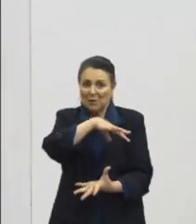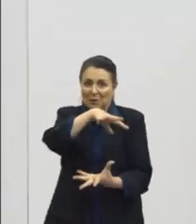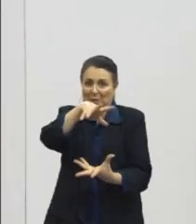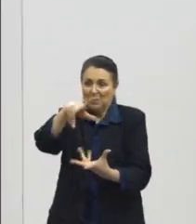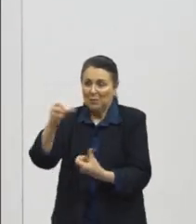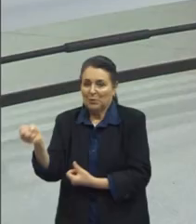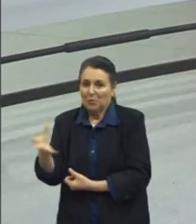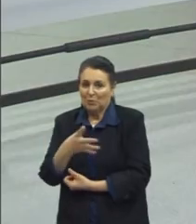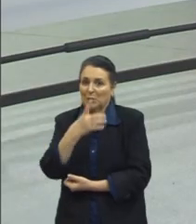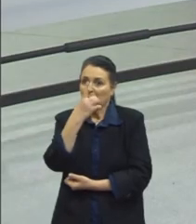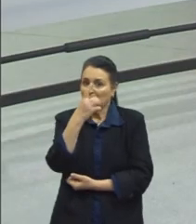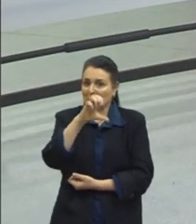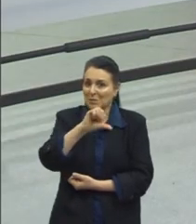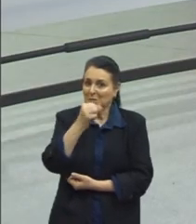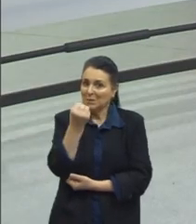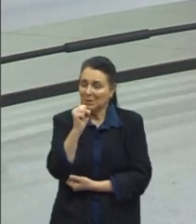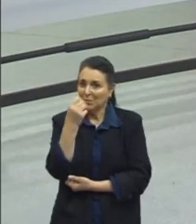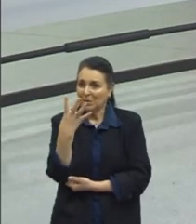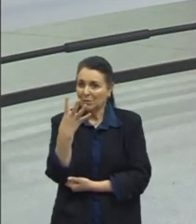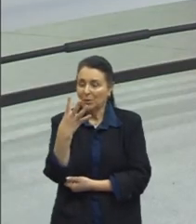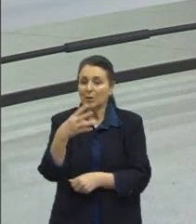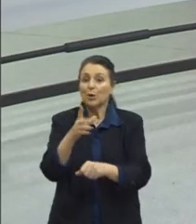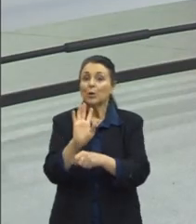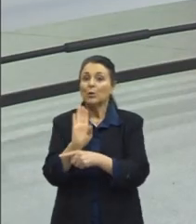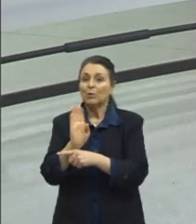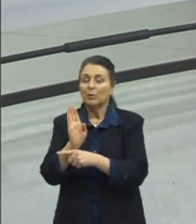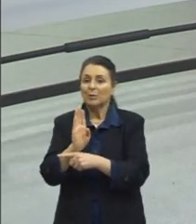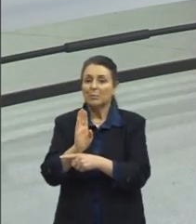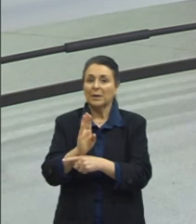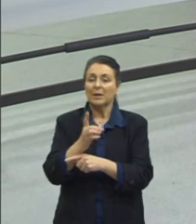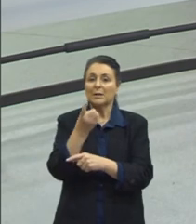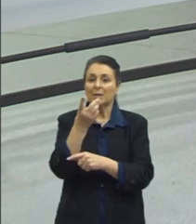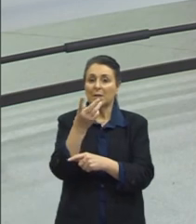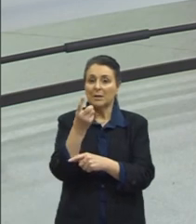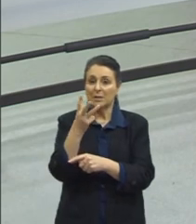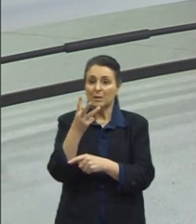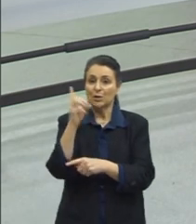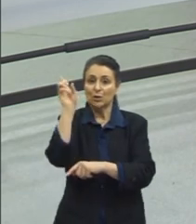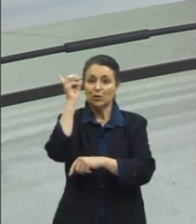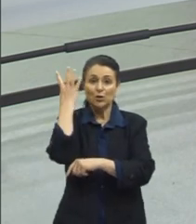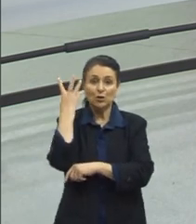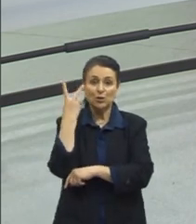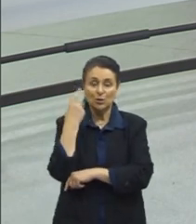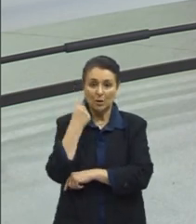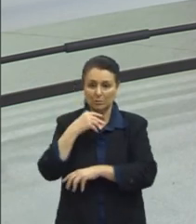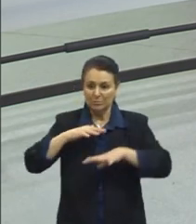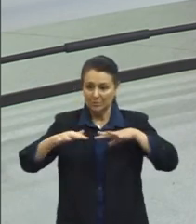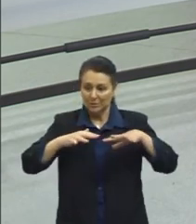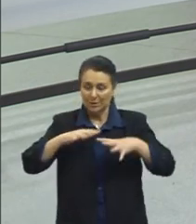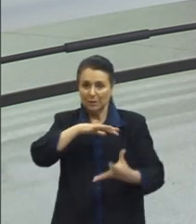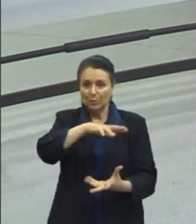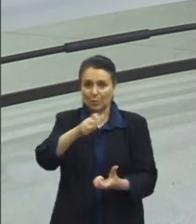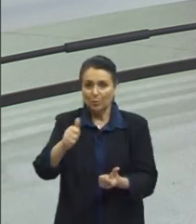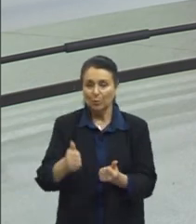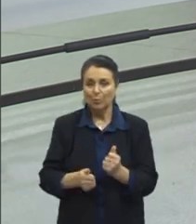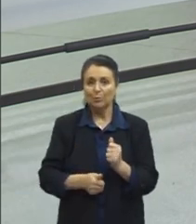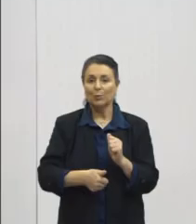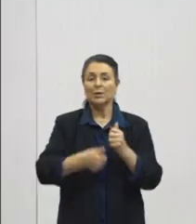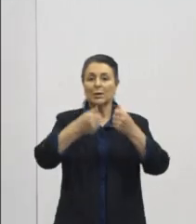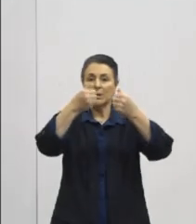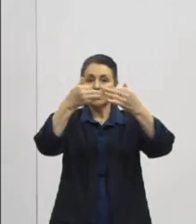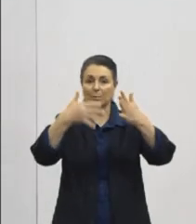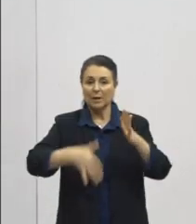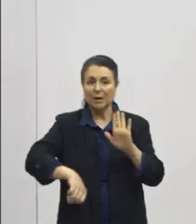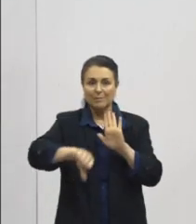1984 né E esse filme também 13 dias que abalaram o mundo que fala dessa crise de Cuba